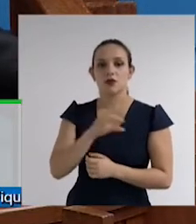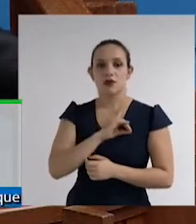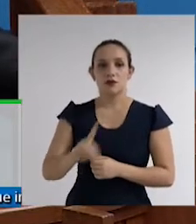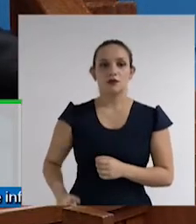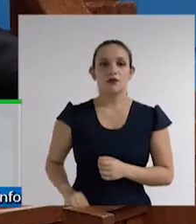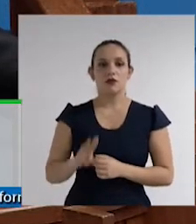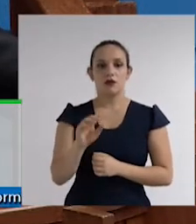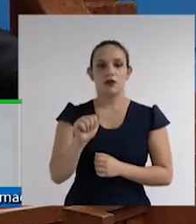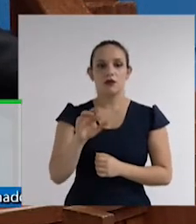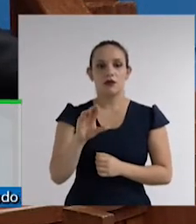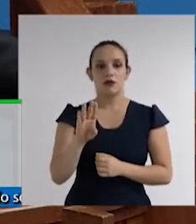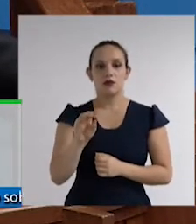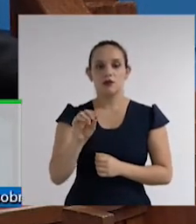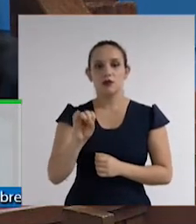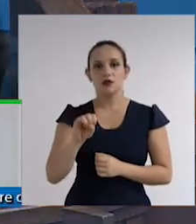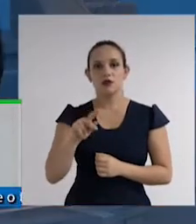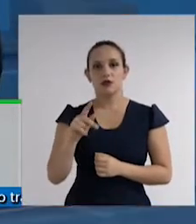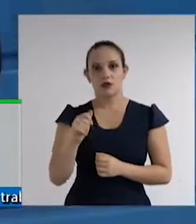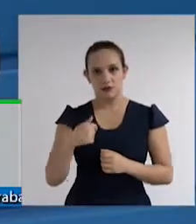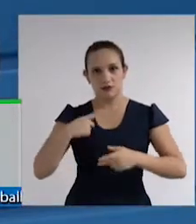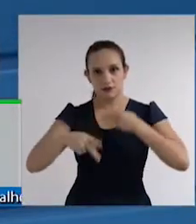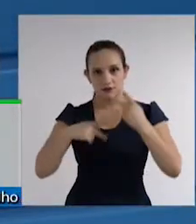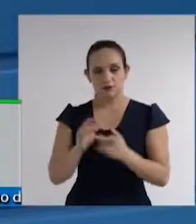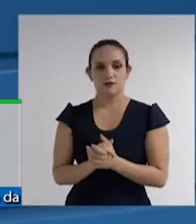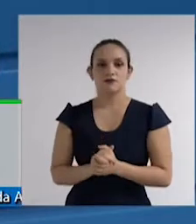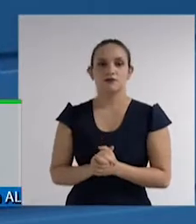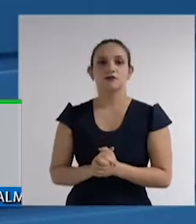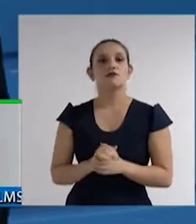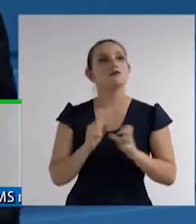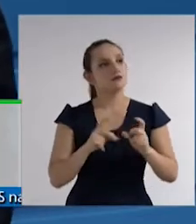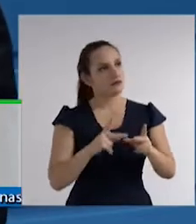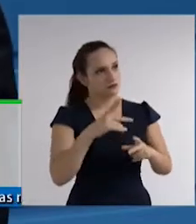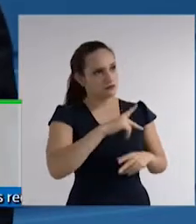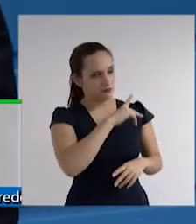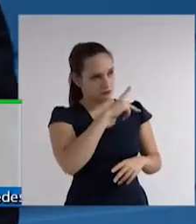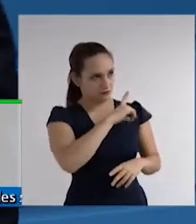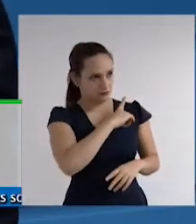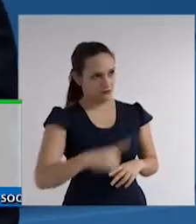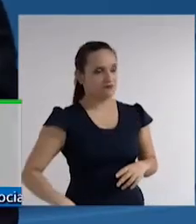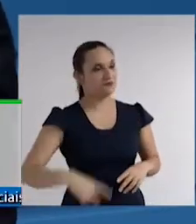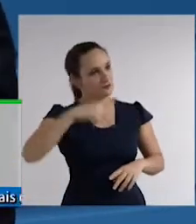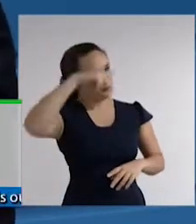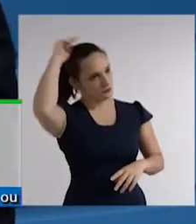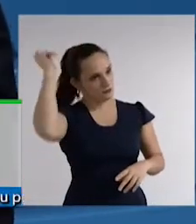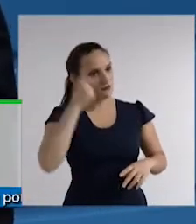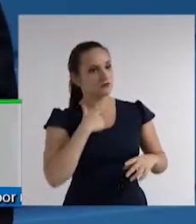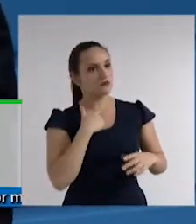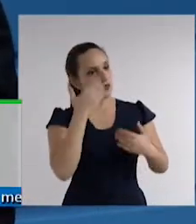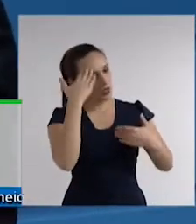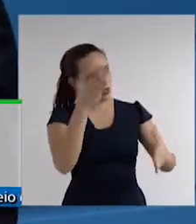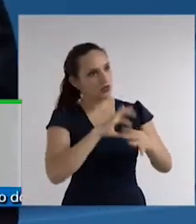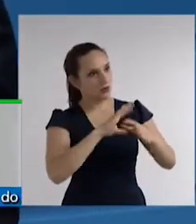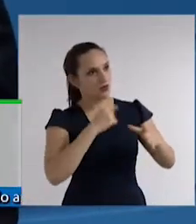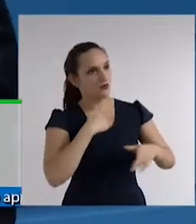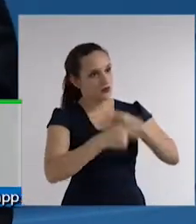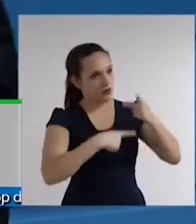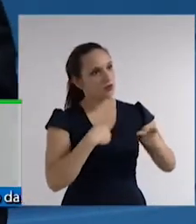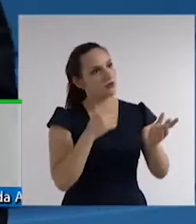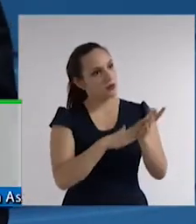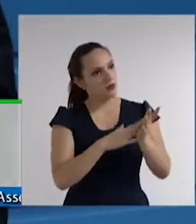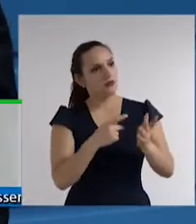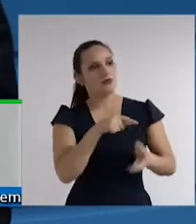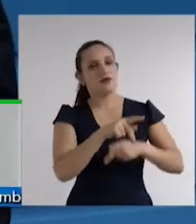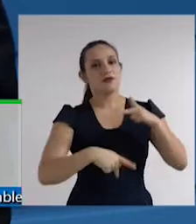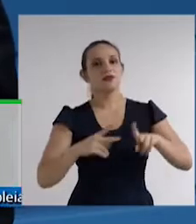deputado Barbosinha. Deputado Paulo Corrêa, eu agradeço pela concessão do aparte, parabenizo Vossa Excelência por trazer